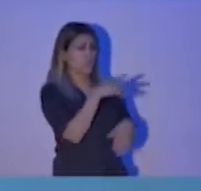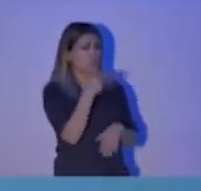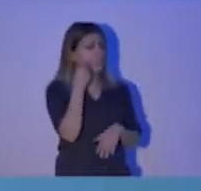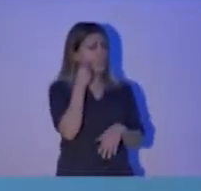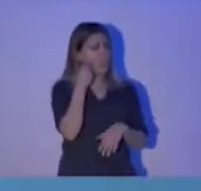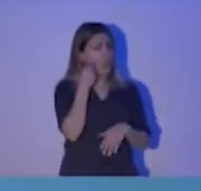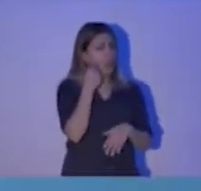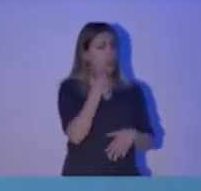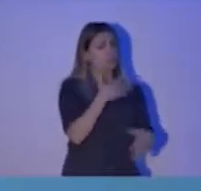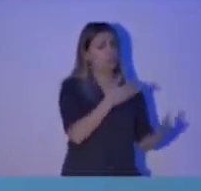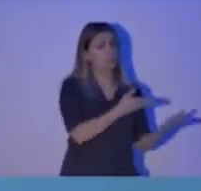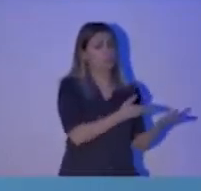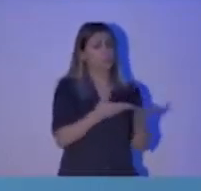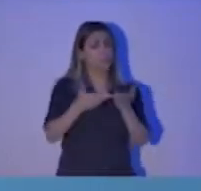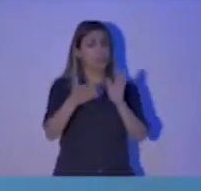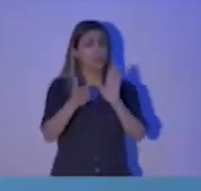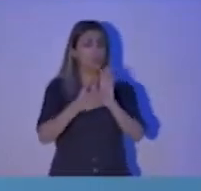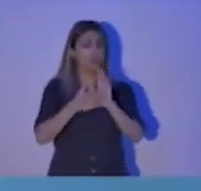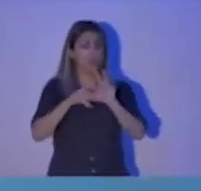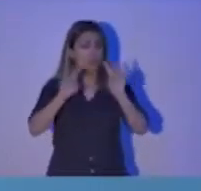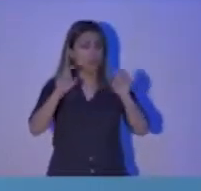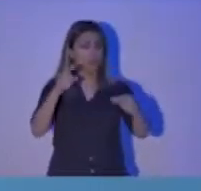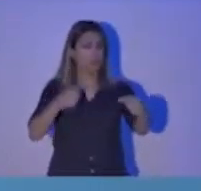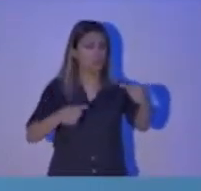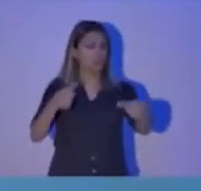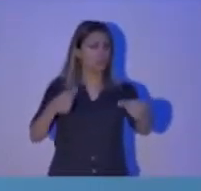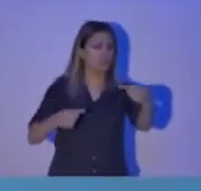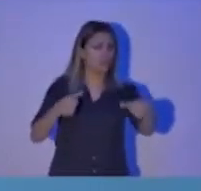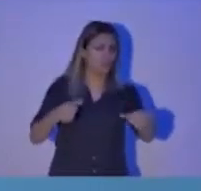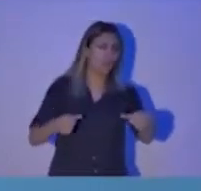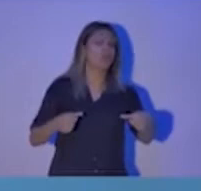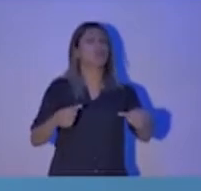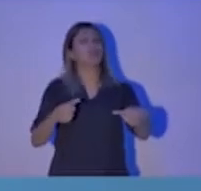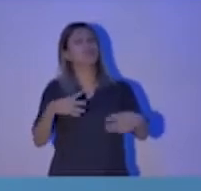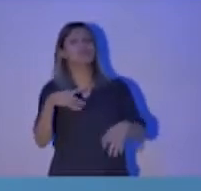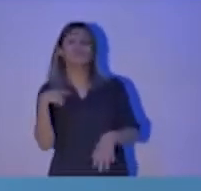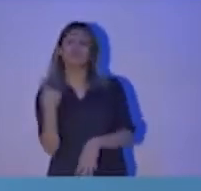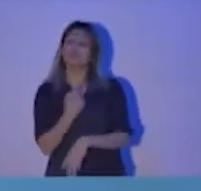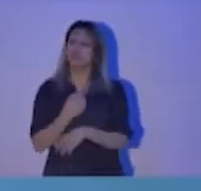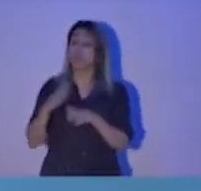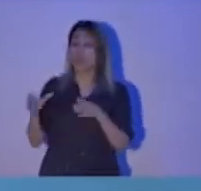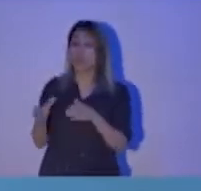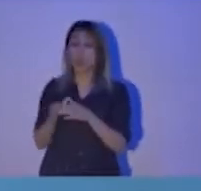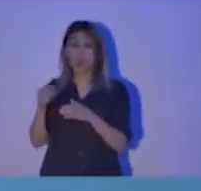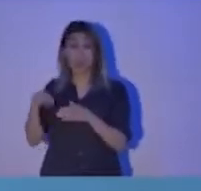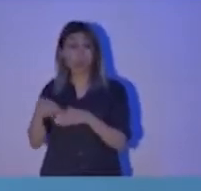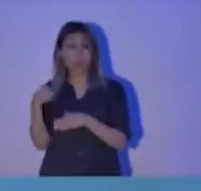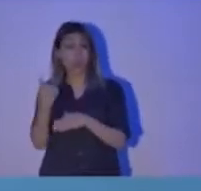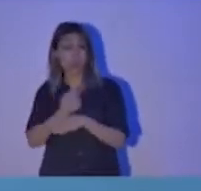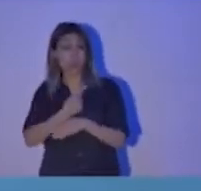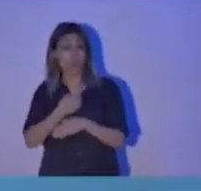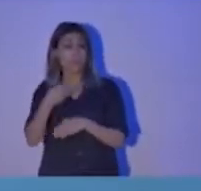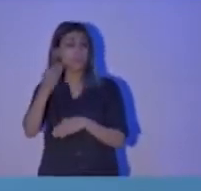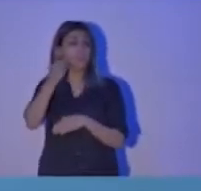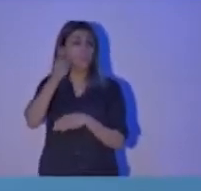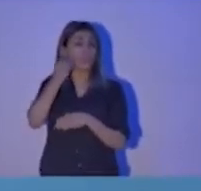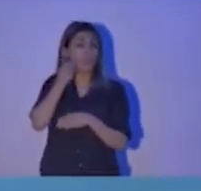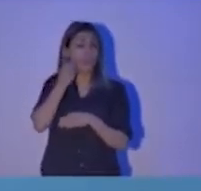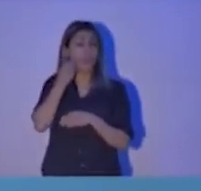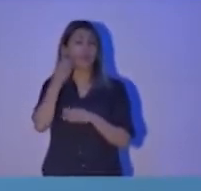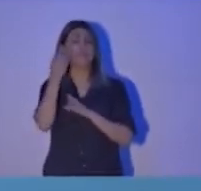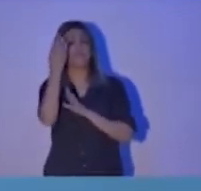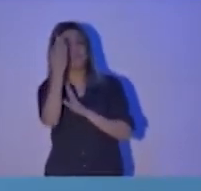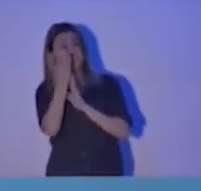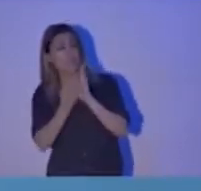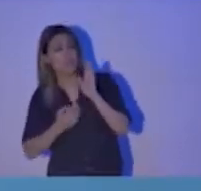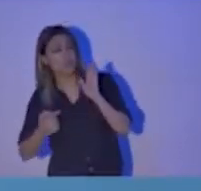mas que a gente consiga aproveitar essa janela, isso é uma janela que se abre para a gente ter um texto que consiga dar estímulos novos,